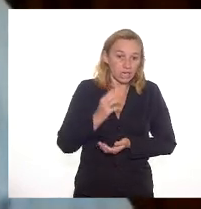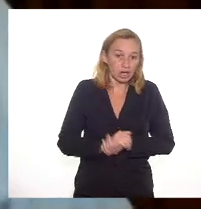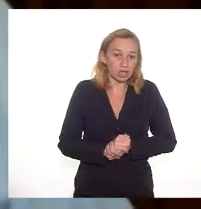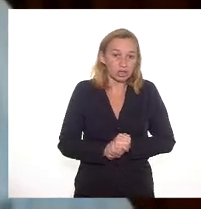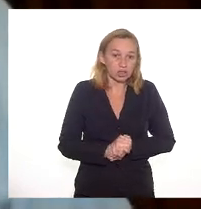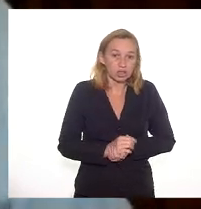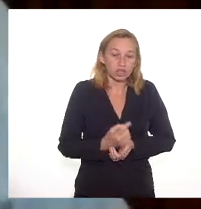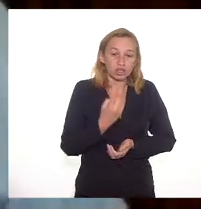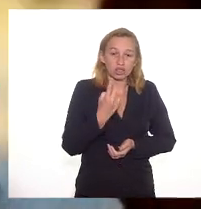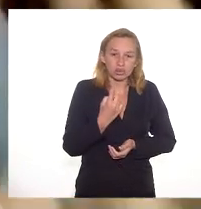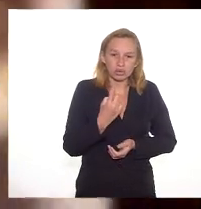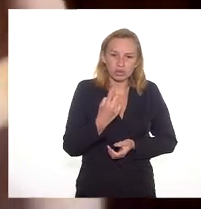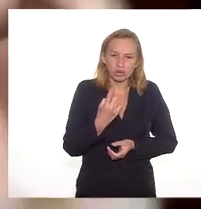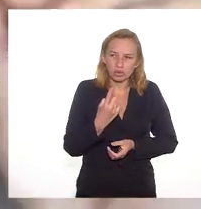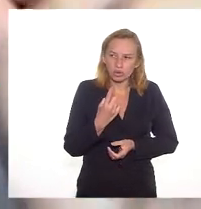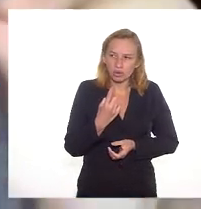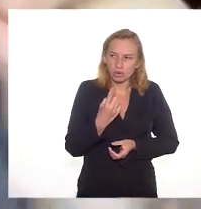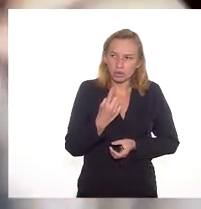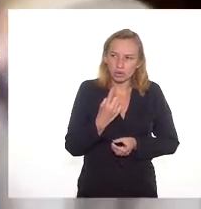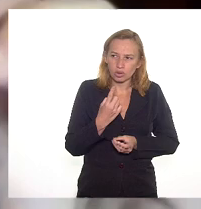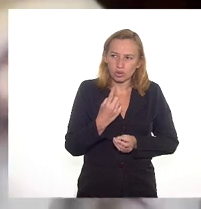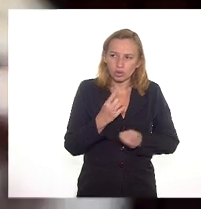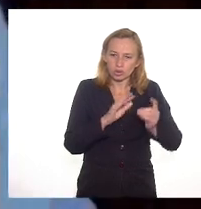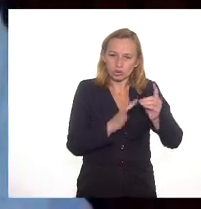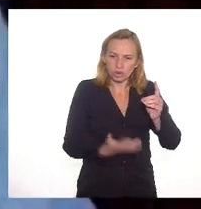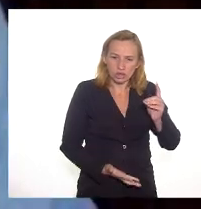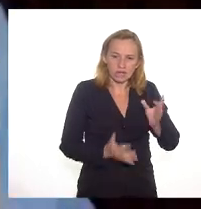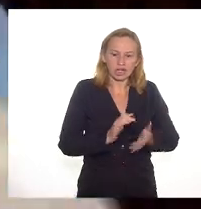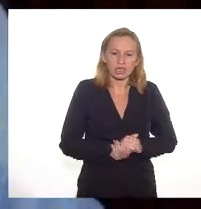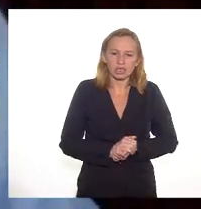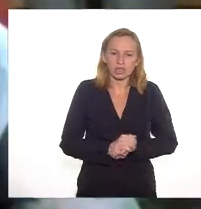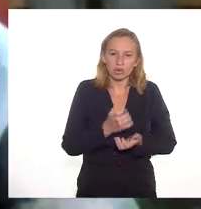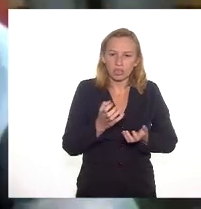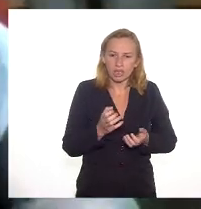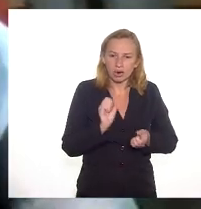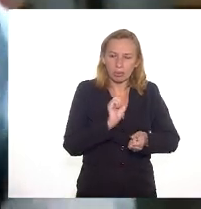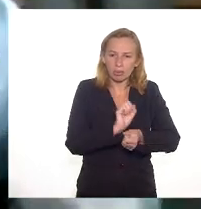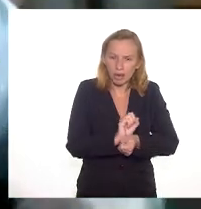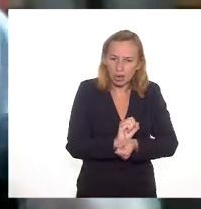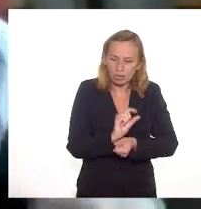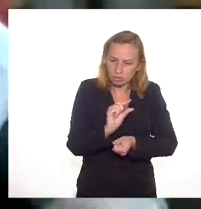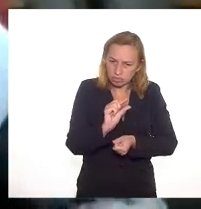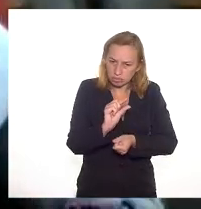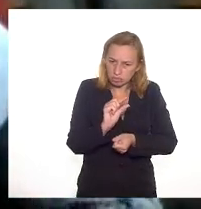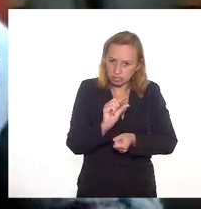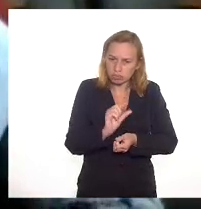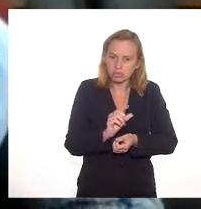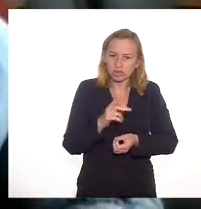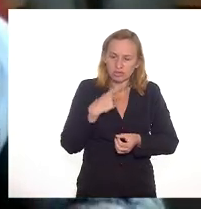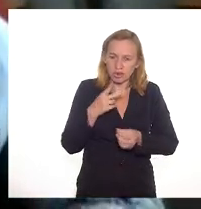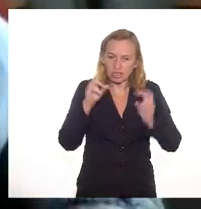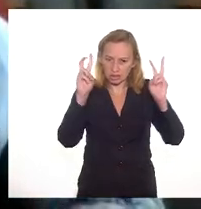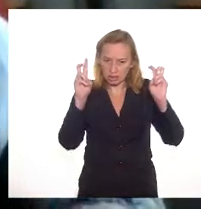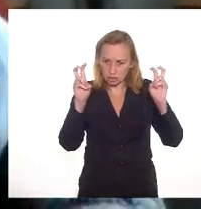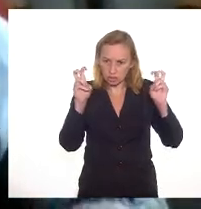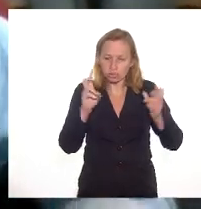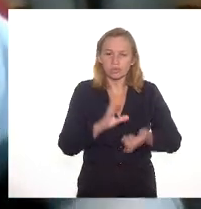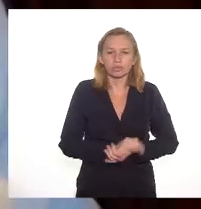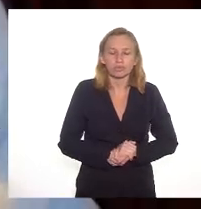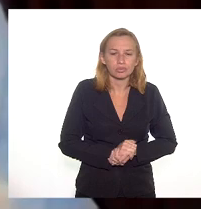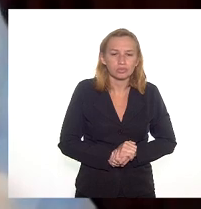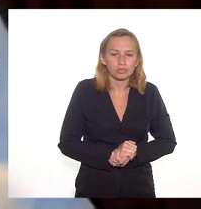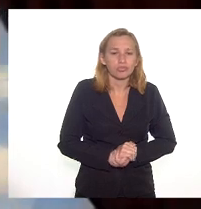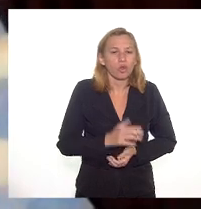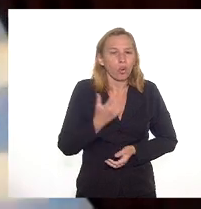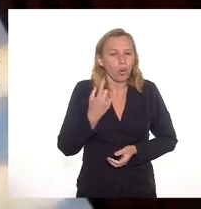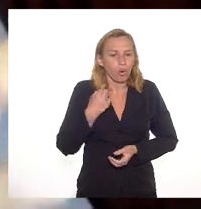uma solenidade. Quero aproveitar uma breve pausa aqui, aproveitando essa questão que Vossa Excelência traz, Valdec. Ontem